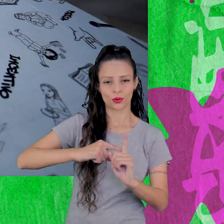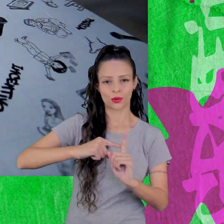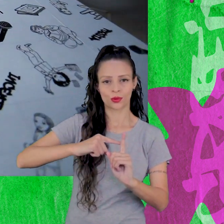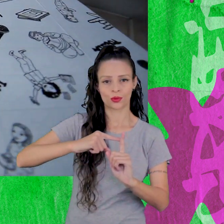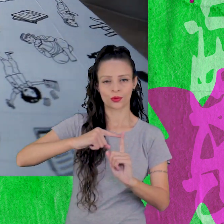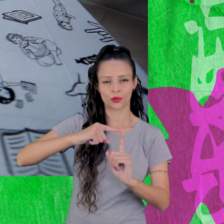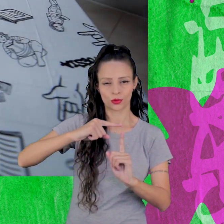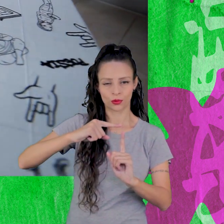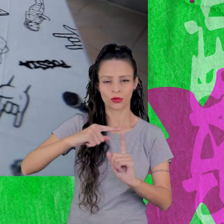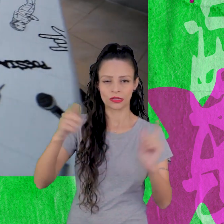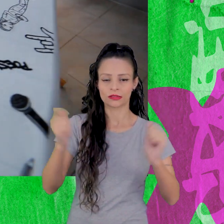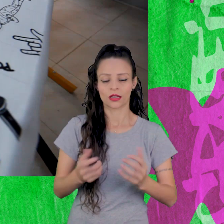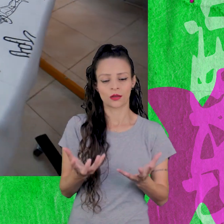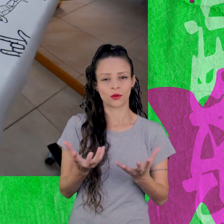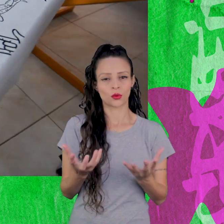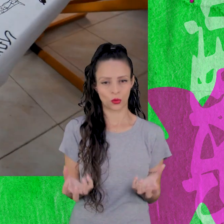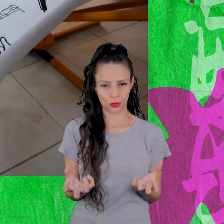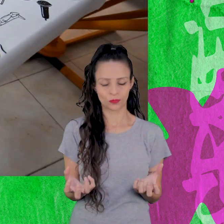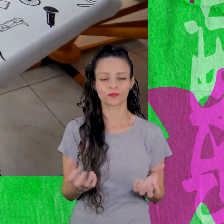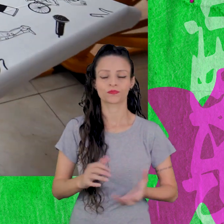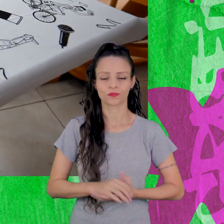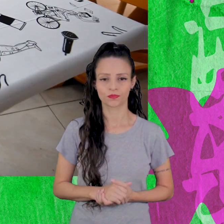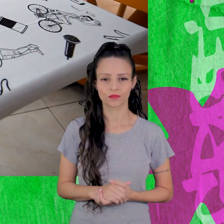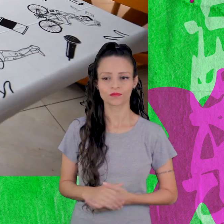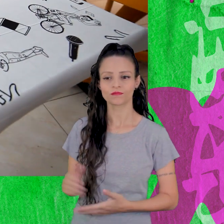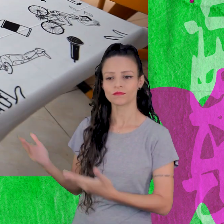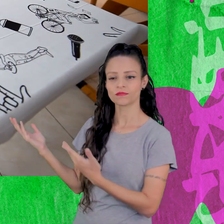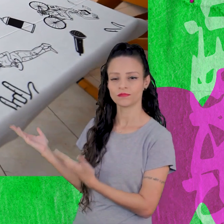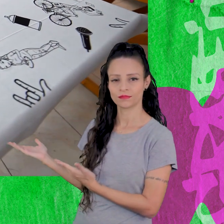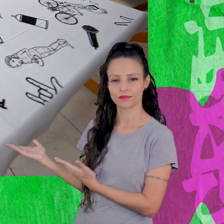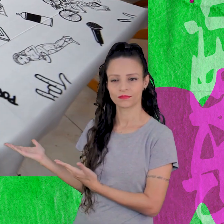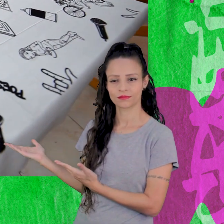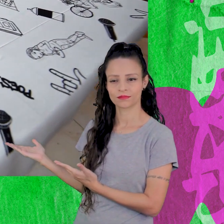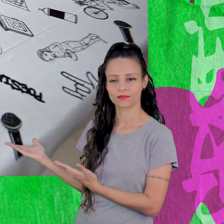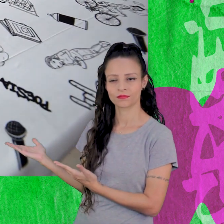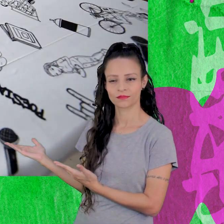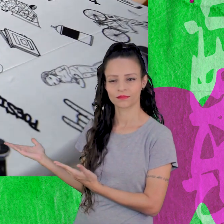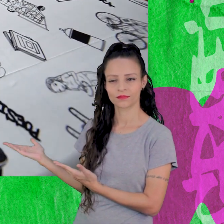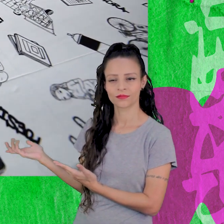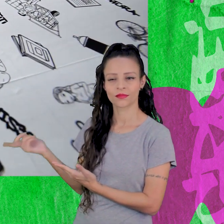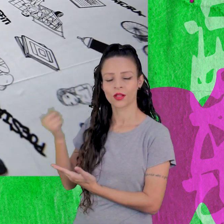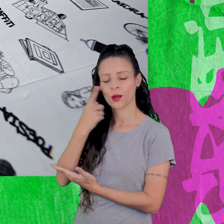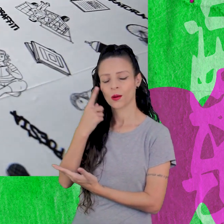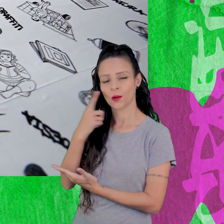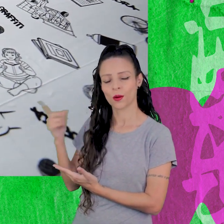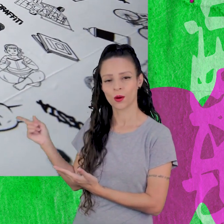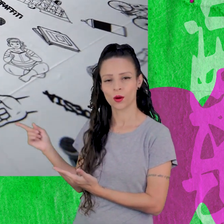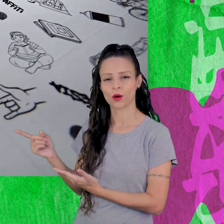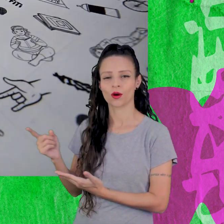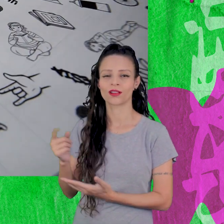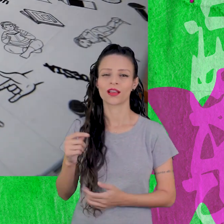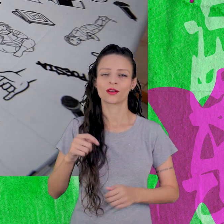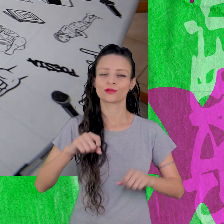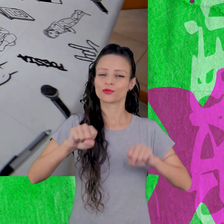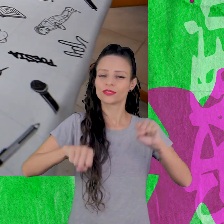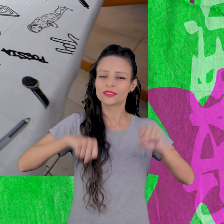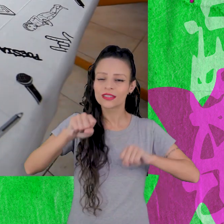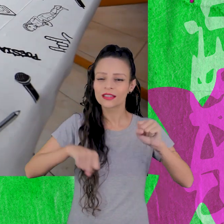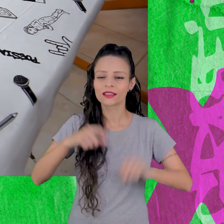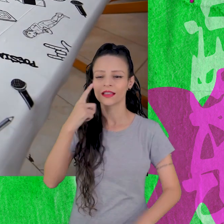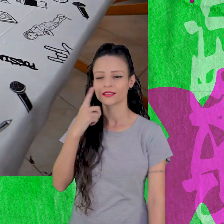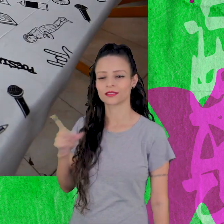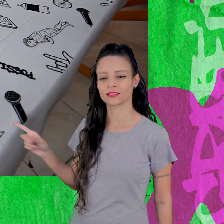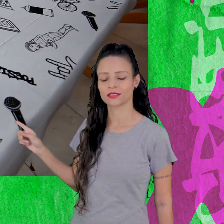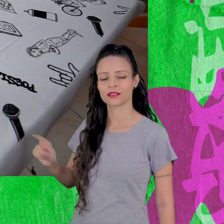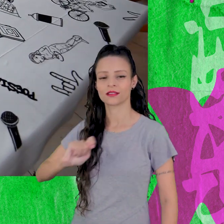permitem que a tinta seque. Então a gente tem aqui, né, o óculosinho do ciclista, a